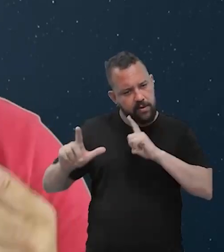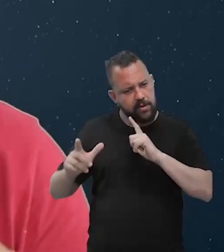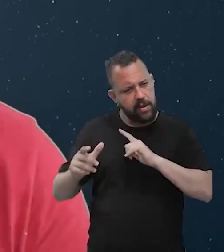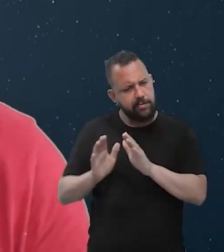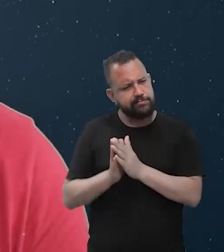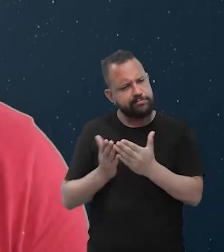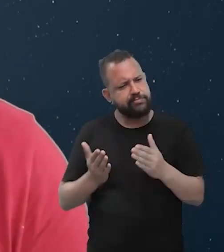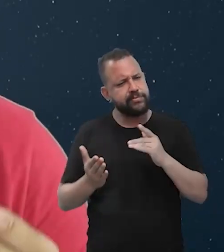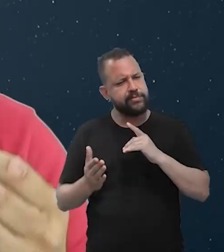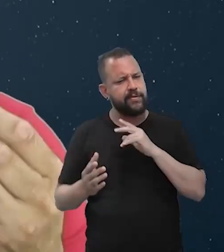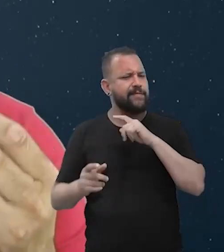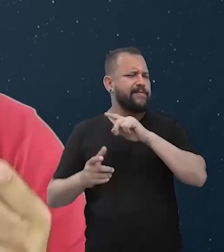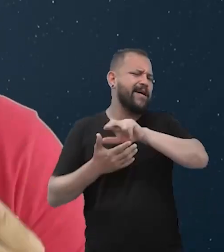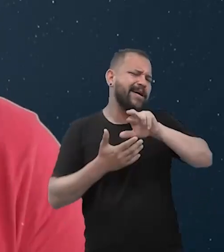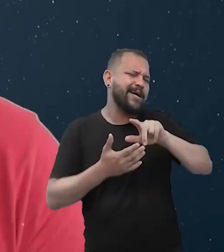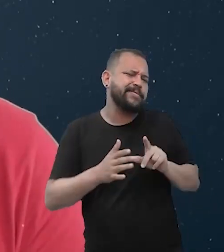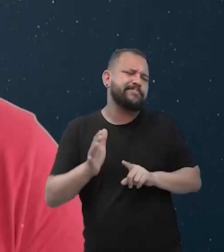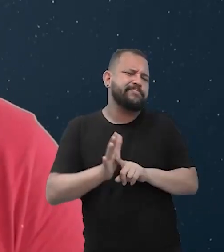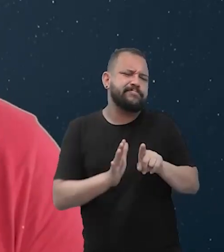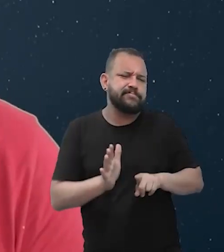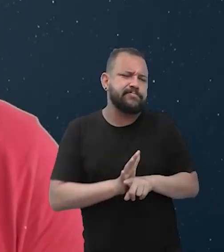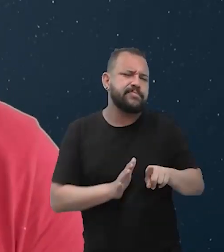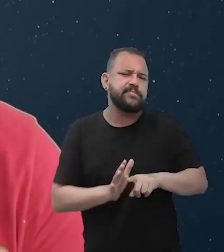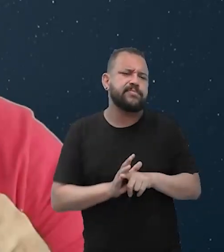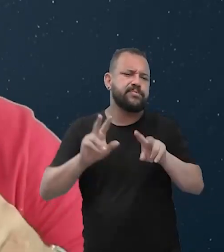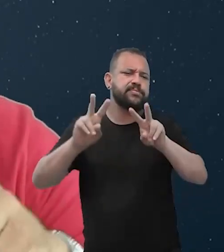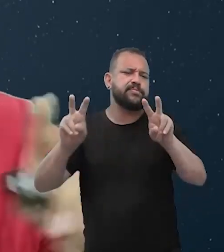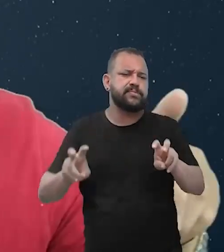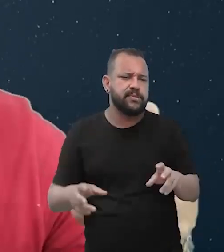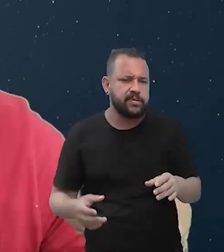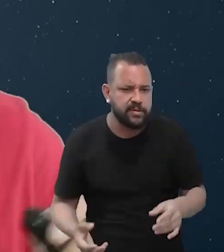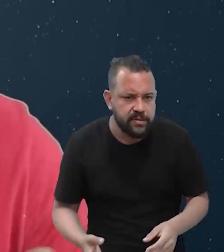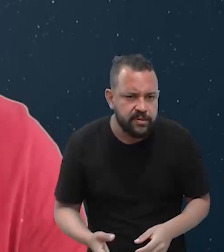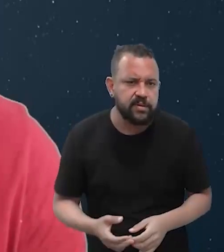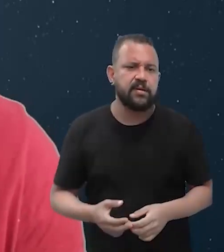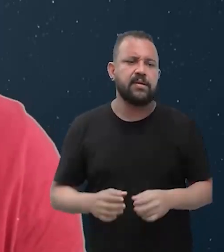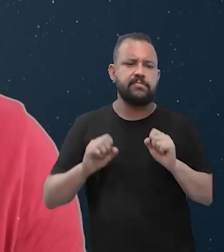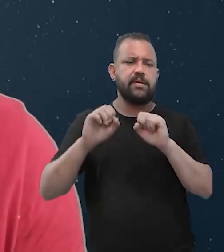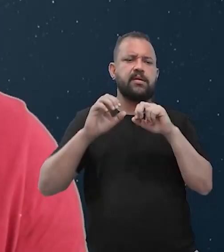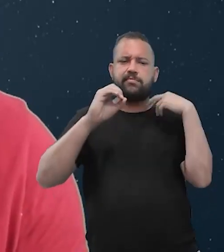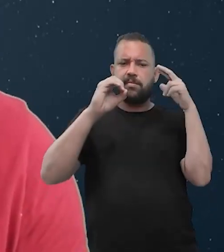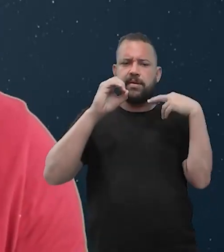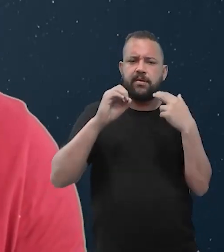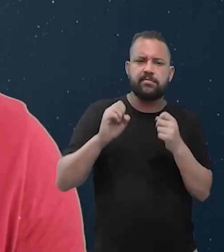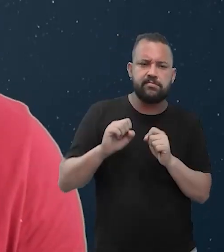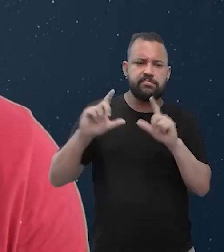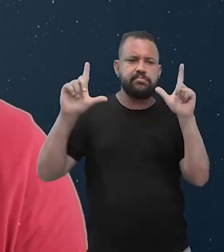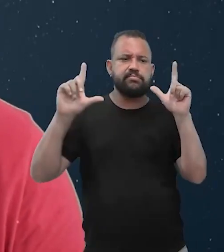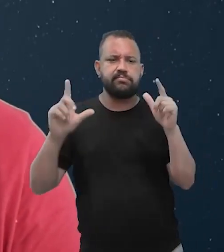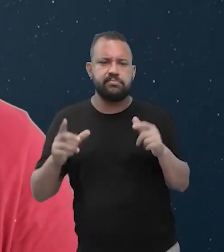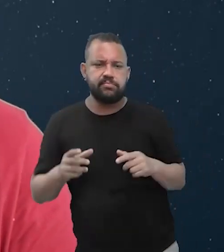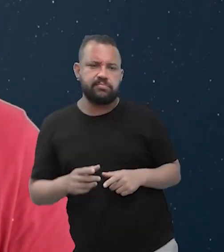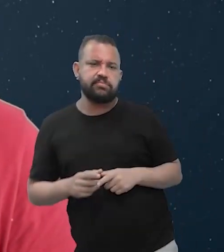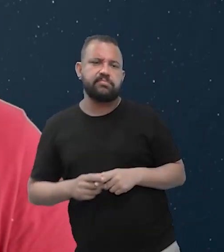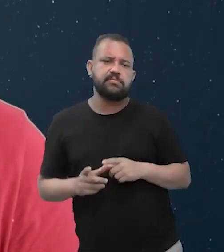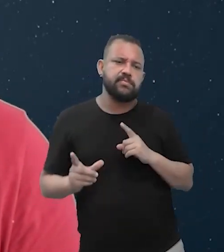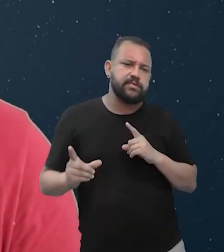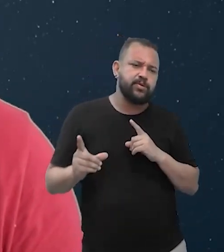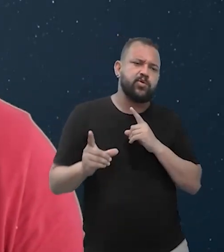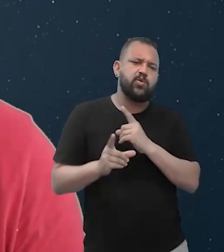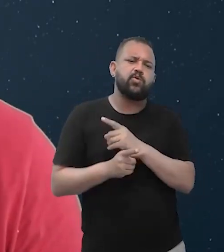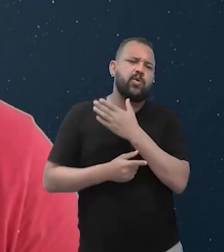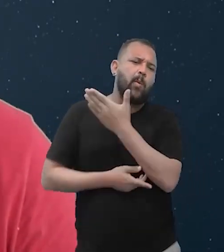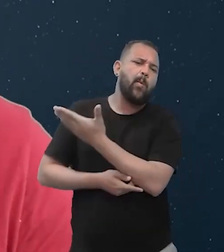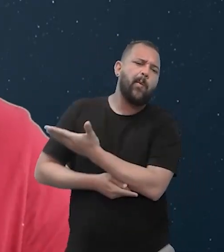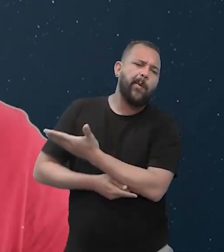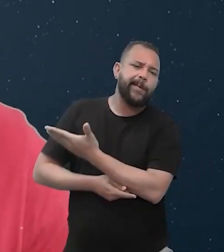várias outras questões abordando esse tema, como por exemplo, Robertão, abre tela geral, você vai se deparar exatamente com o